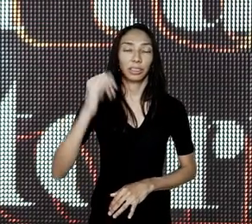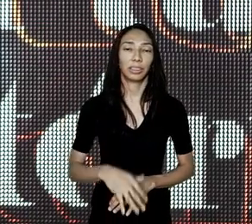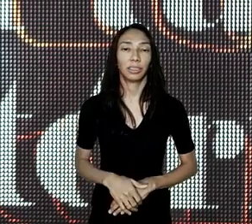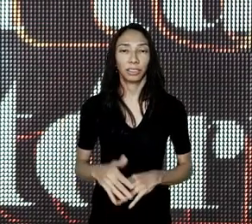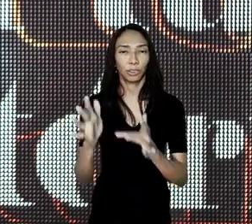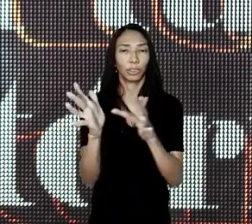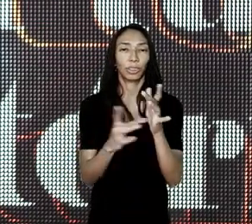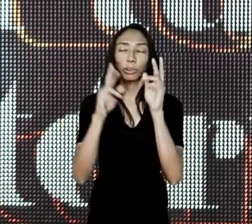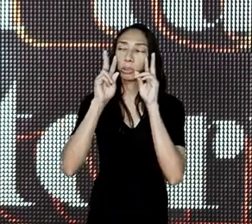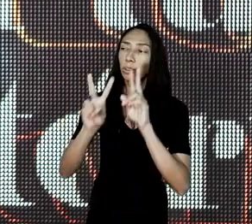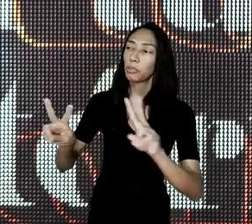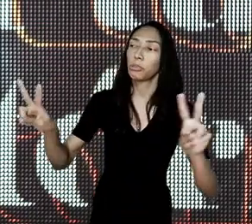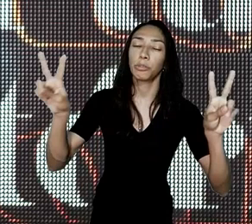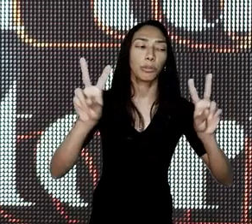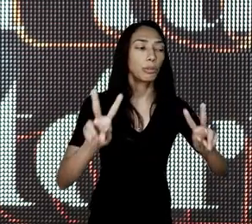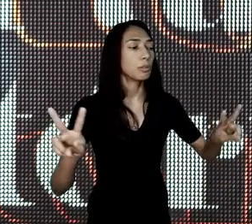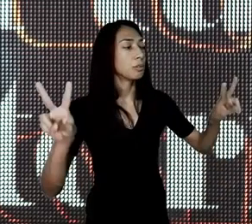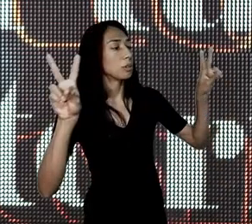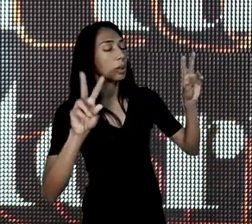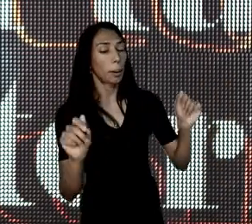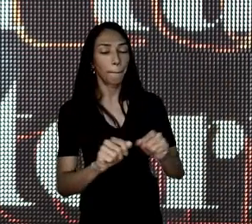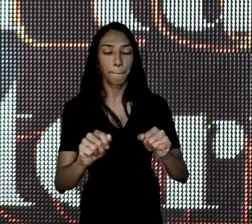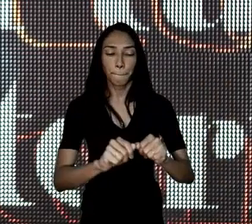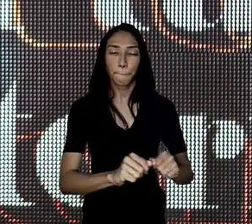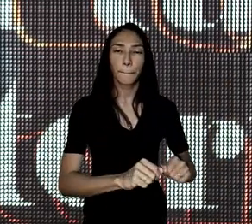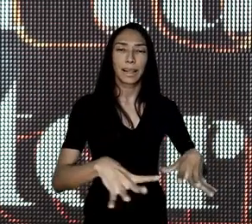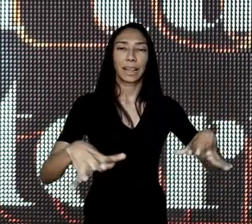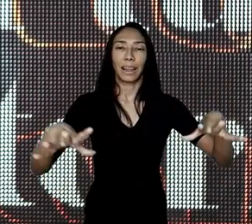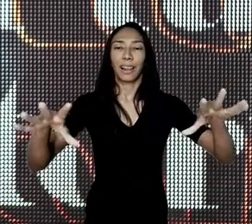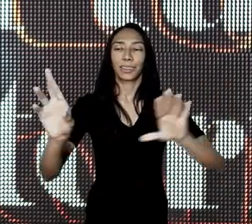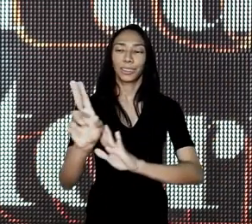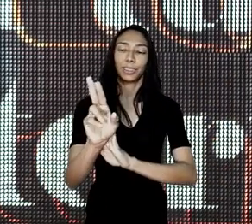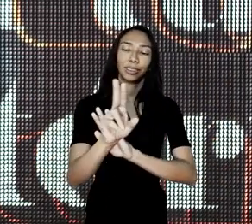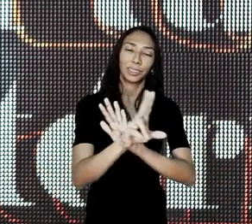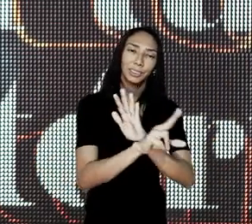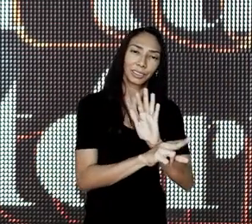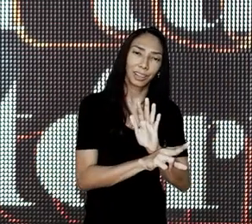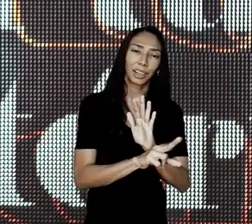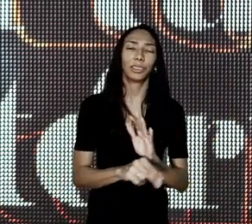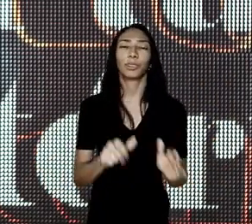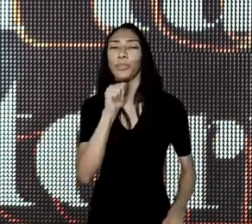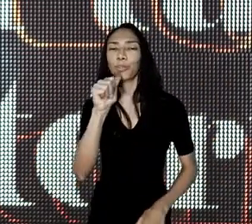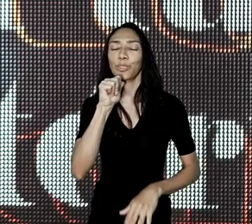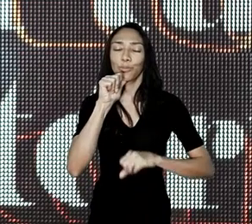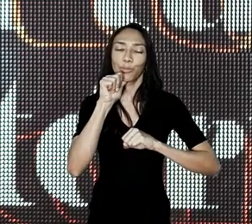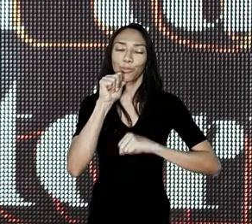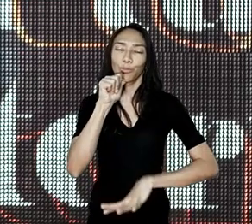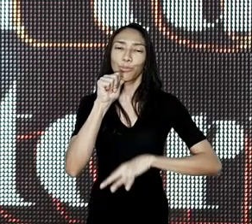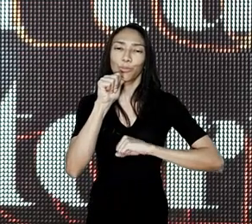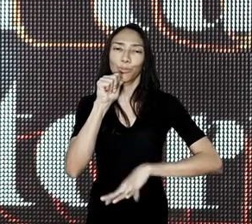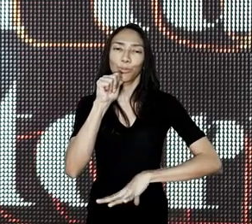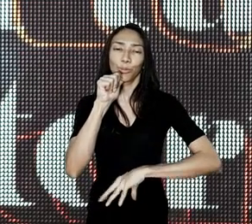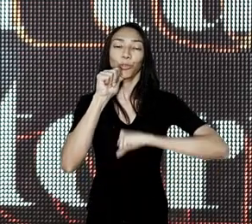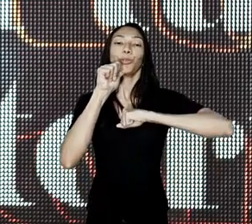completo. A cura de Jesus não é só libertar de uma enfermidade, trazer cura sobre uma hemorragia,